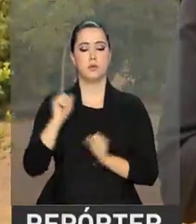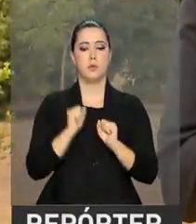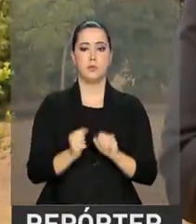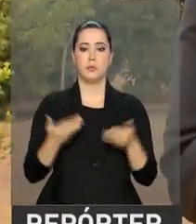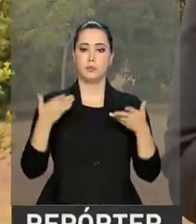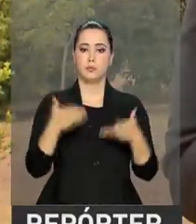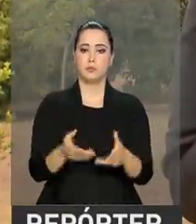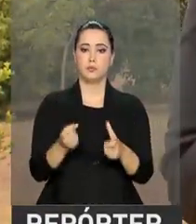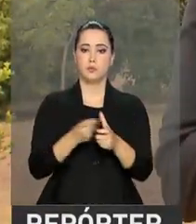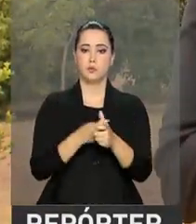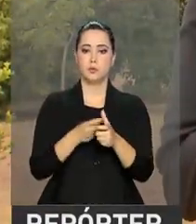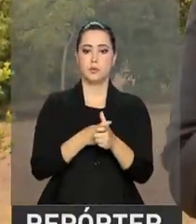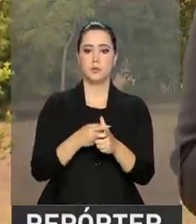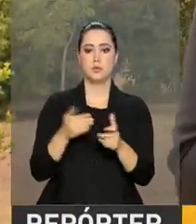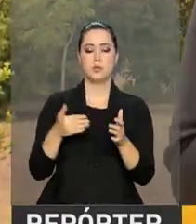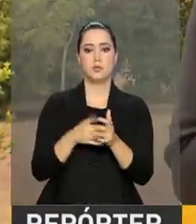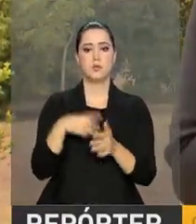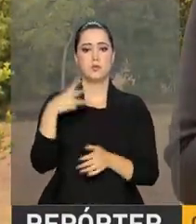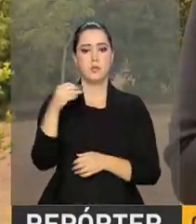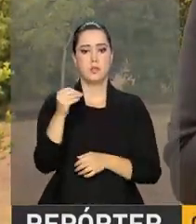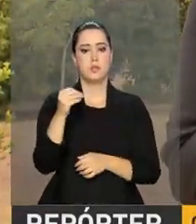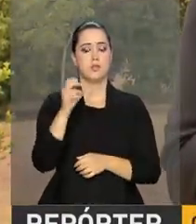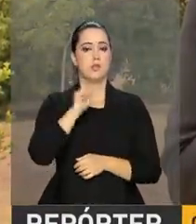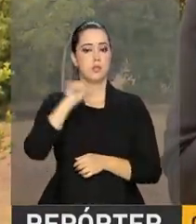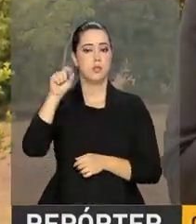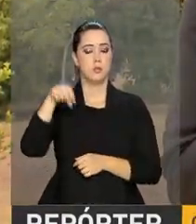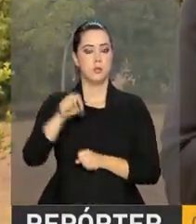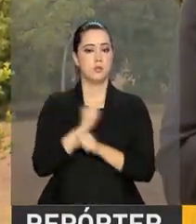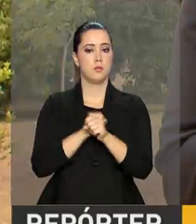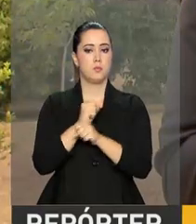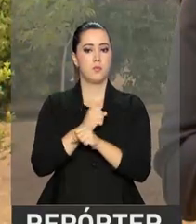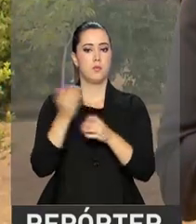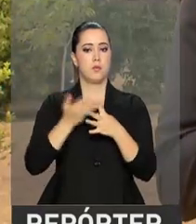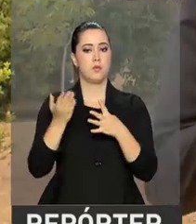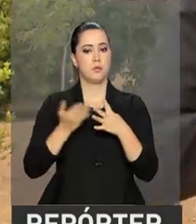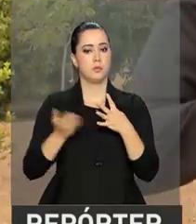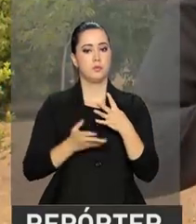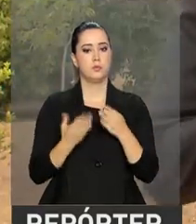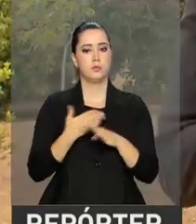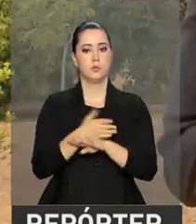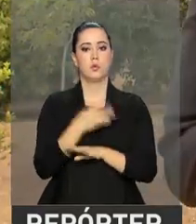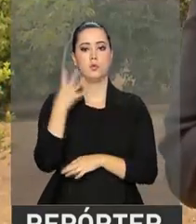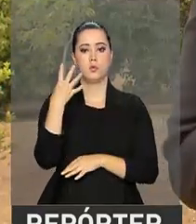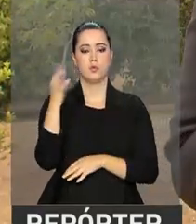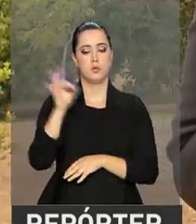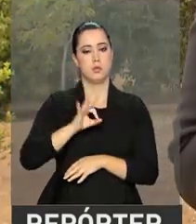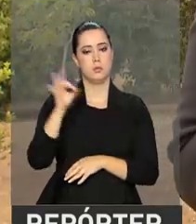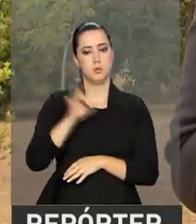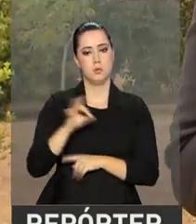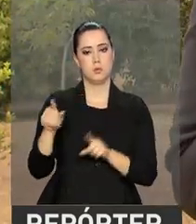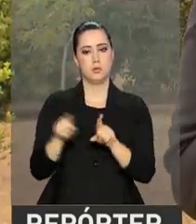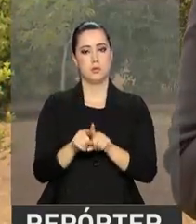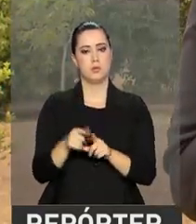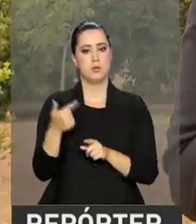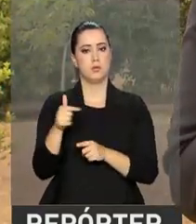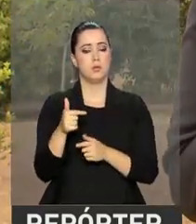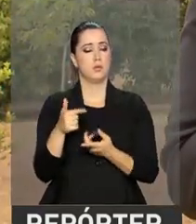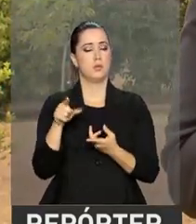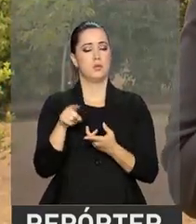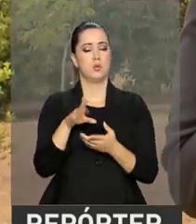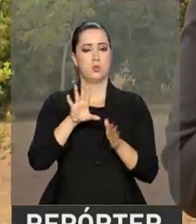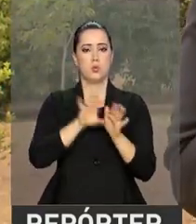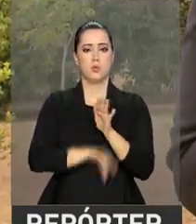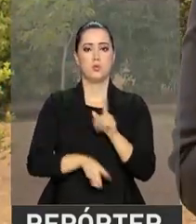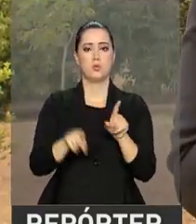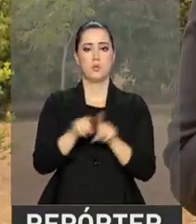dívidas vencidas até 30 de abril deste ano o parcelamento permite uma entrada de 4% sem descontos